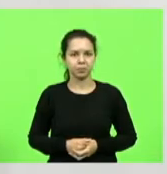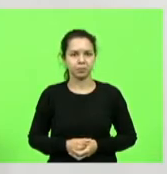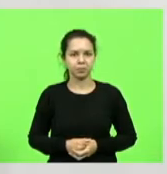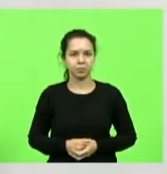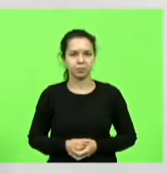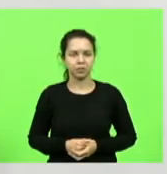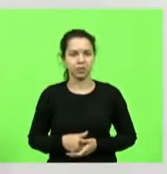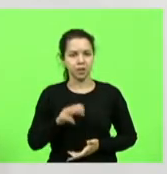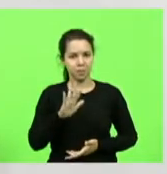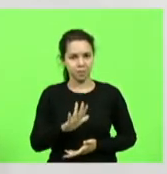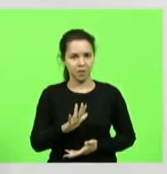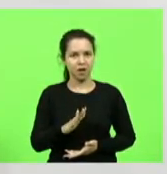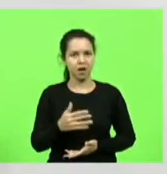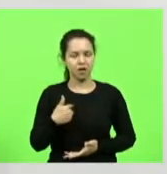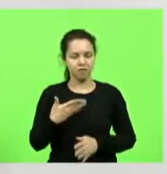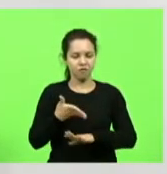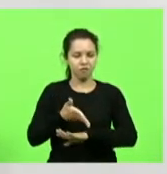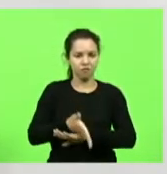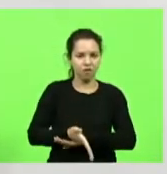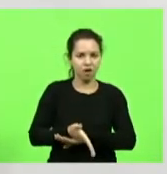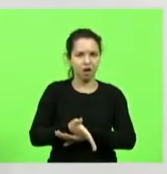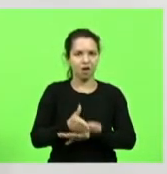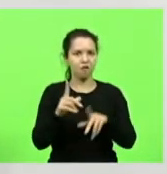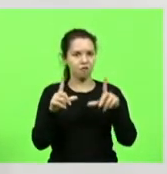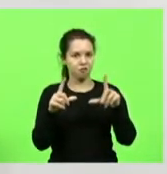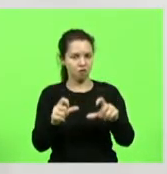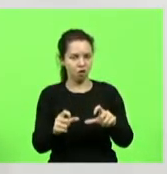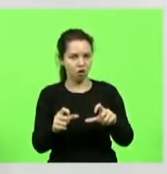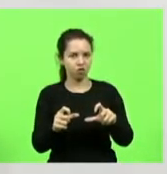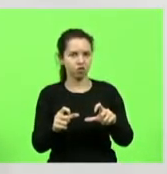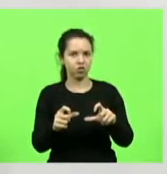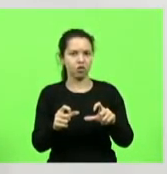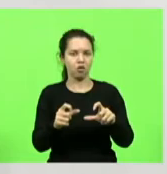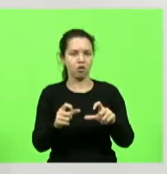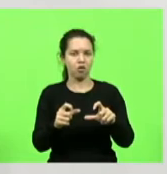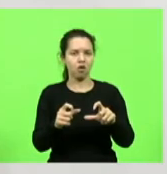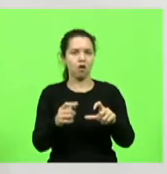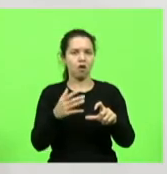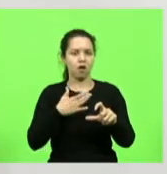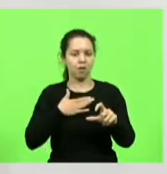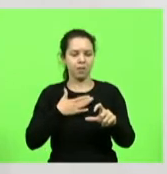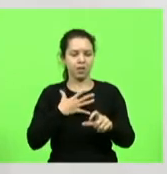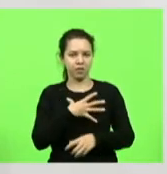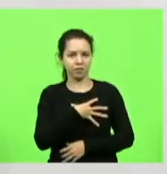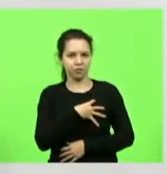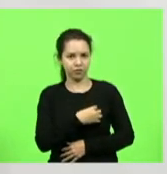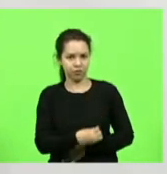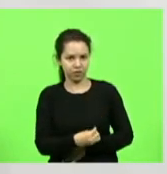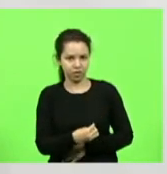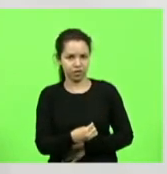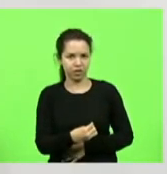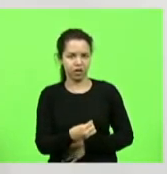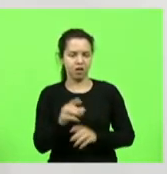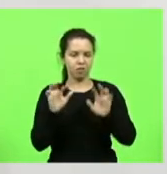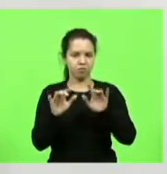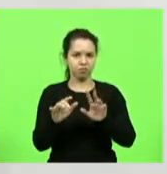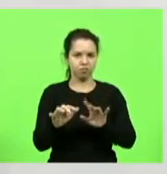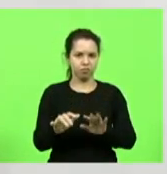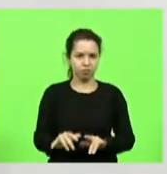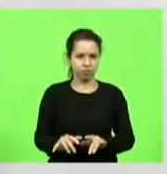E na foto de um perfil que está a minha filha? Pô, ela já apanhou quando eu apresentei o